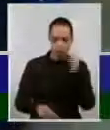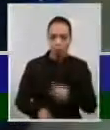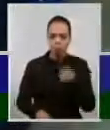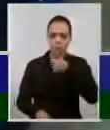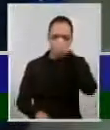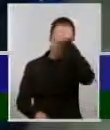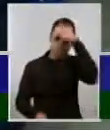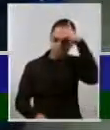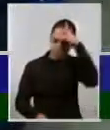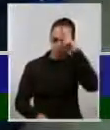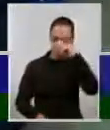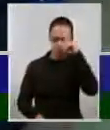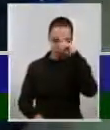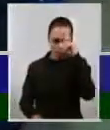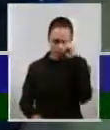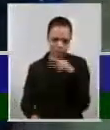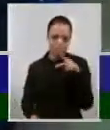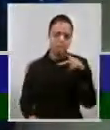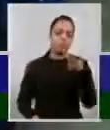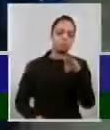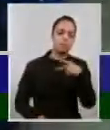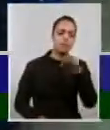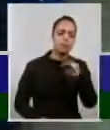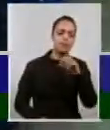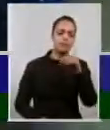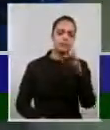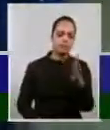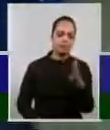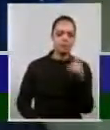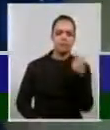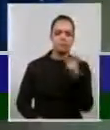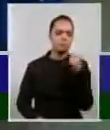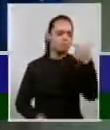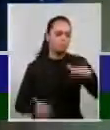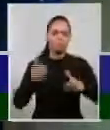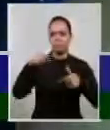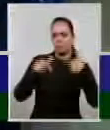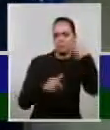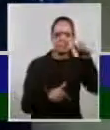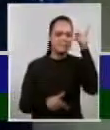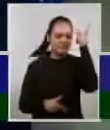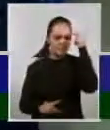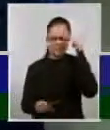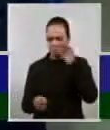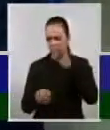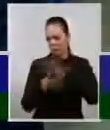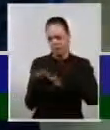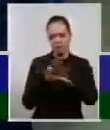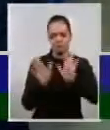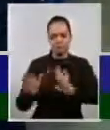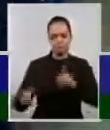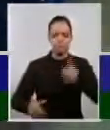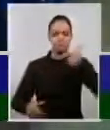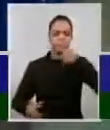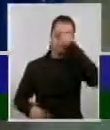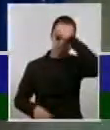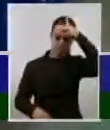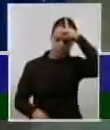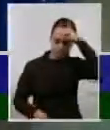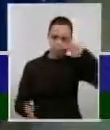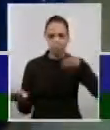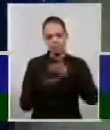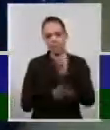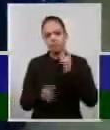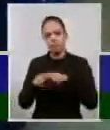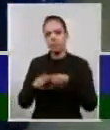prefeito da história do PSDB. Não foi em João Mato Dentro, não foi lá em São Paulo. Ele foi o primeiro prefeito a ser eleito, já que